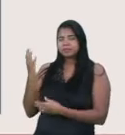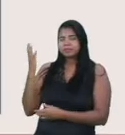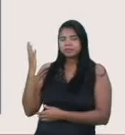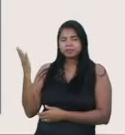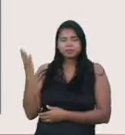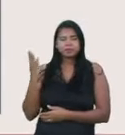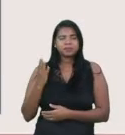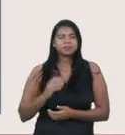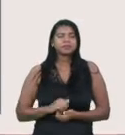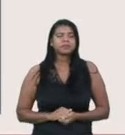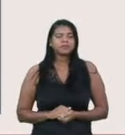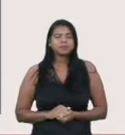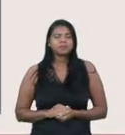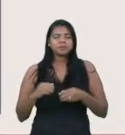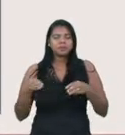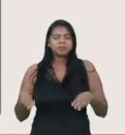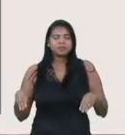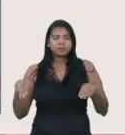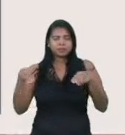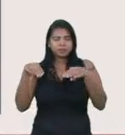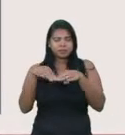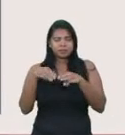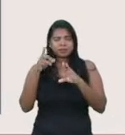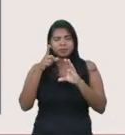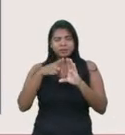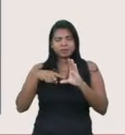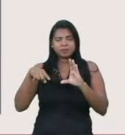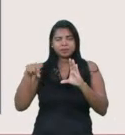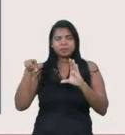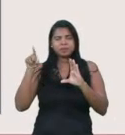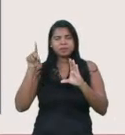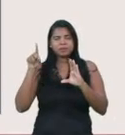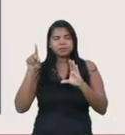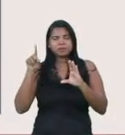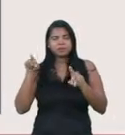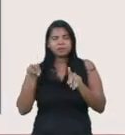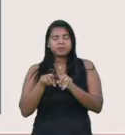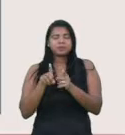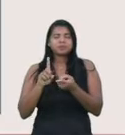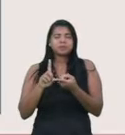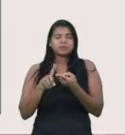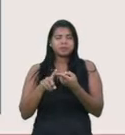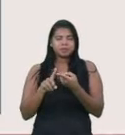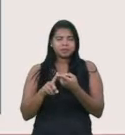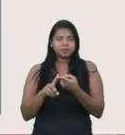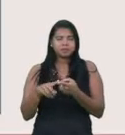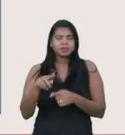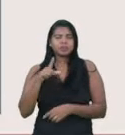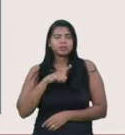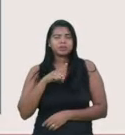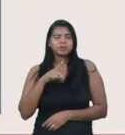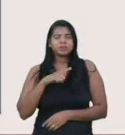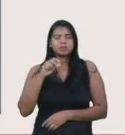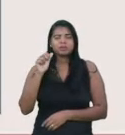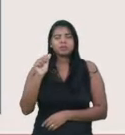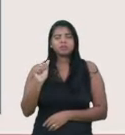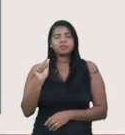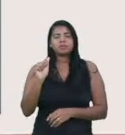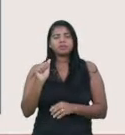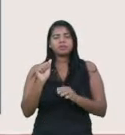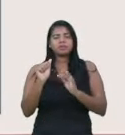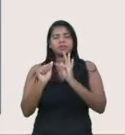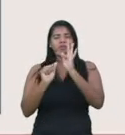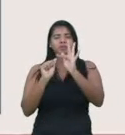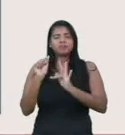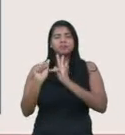campo magnético ele está curvo. E graças a essa curvatura do campo magnético, nós vamos ter os fenômenos da aurora